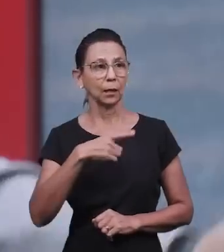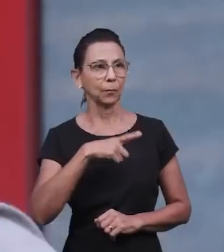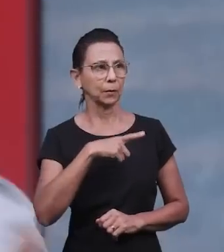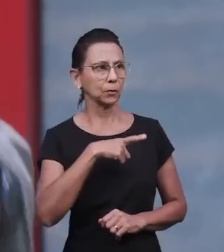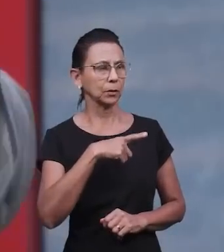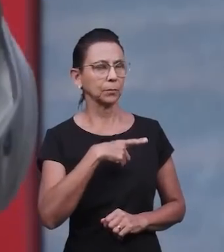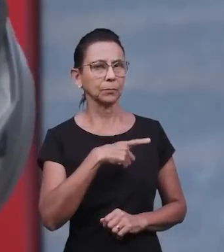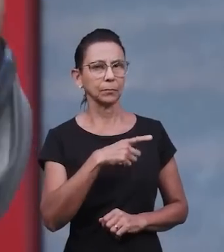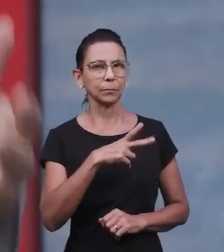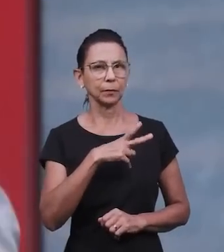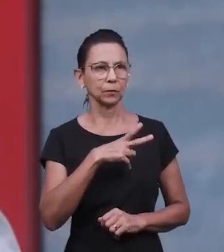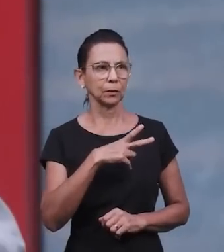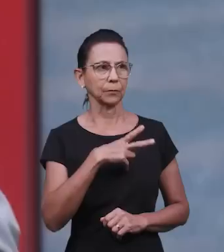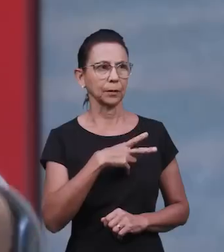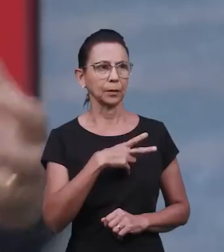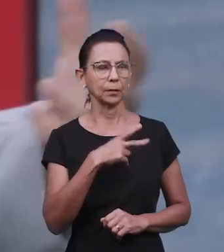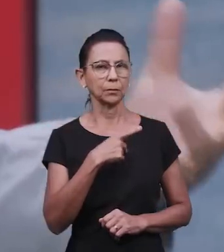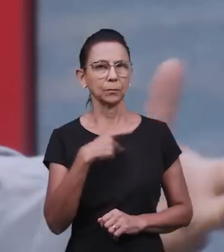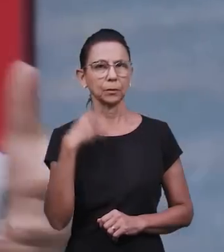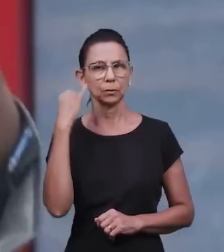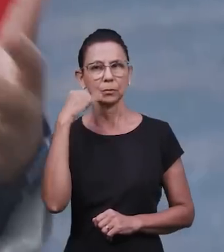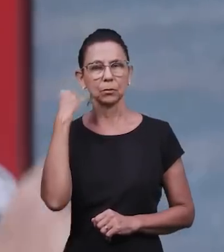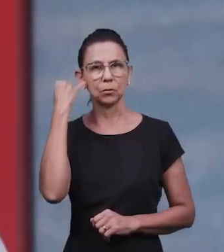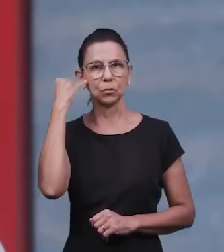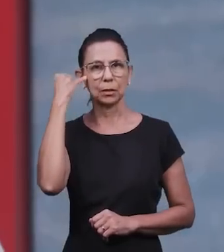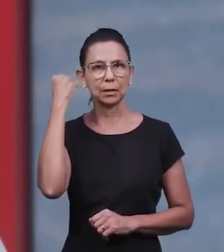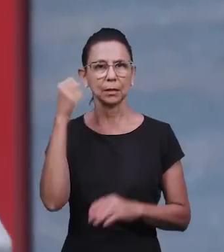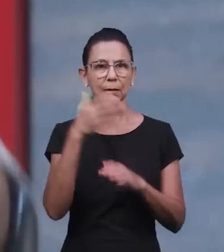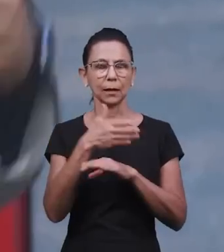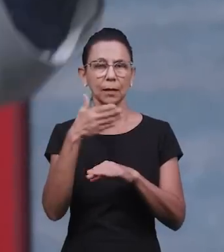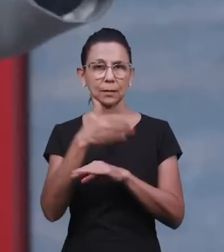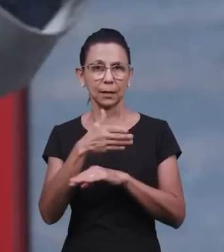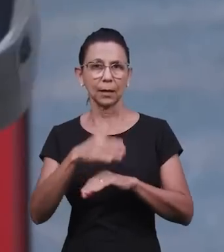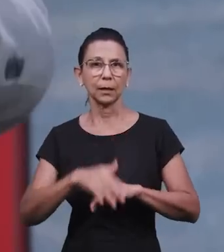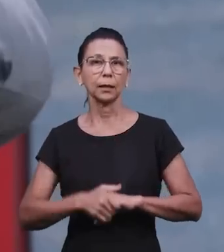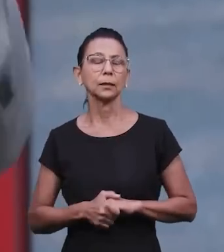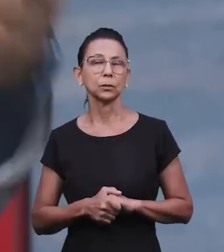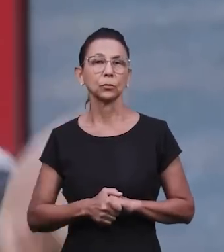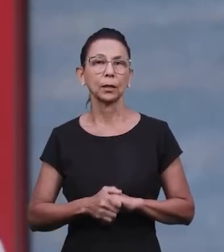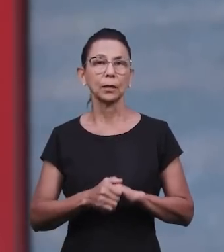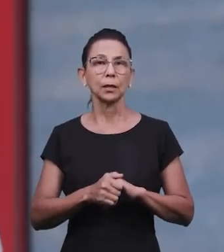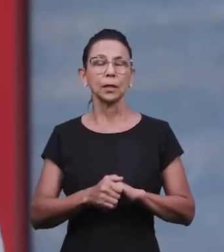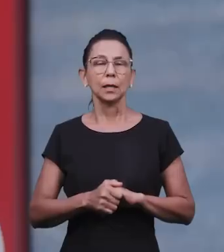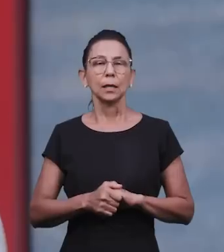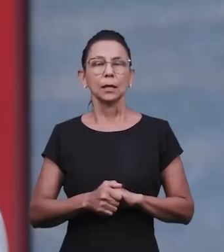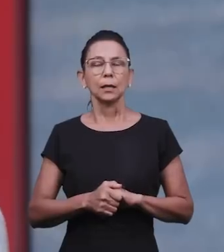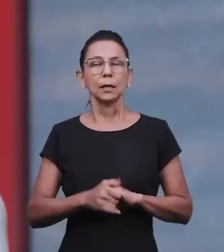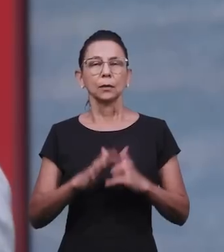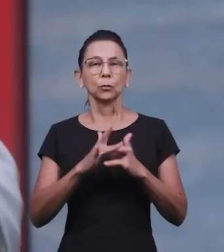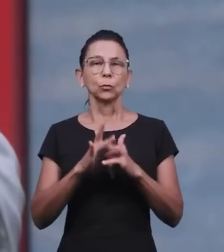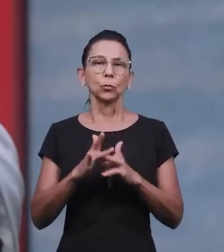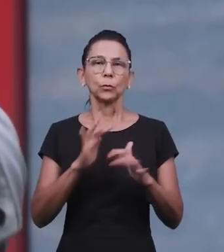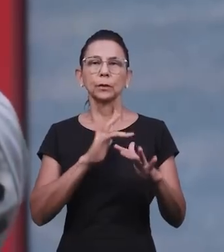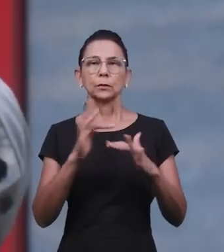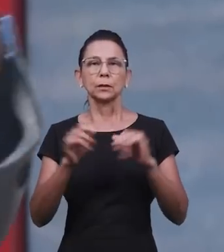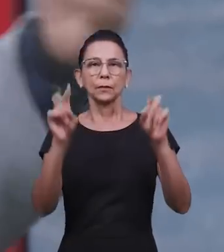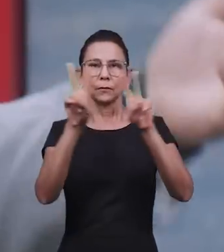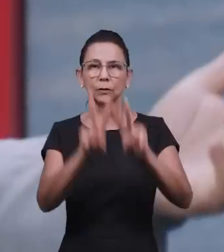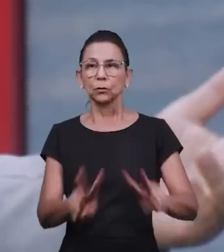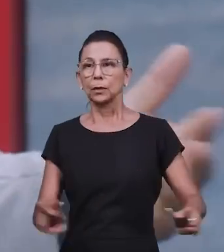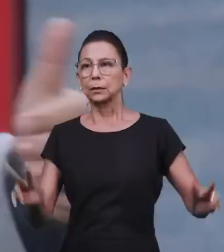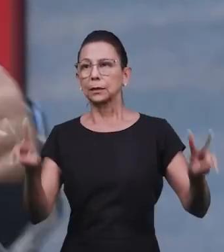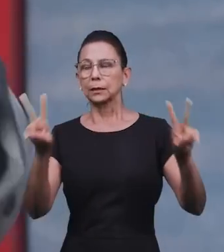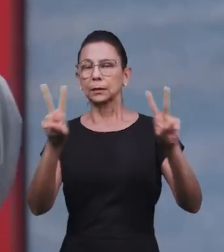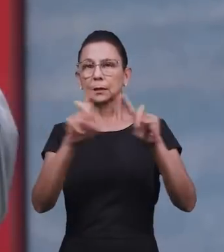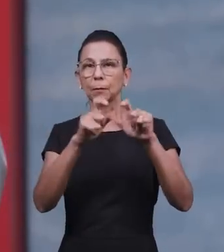pastor Josias e o presbitério têm esse acesso a esses números e vocês veem também visualizações. E a gente fala às vezes tem 2